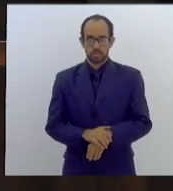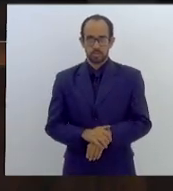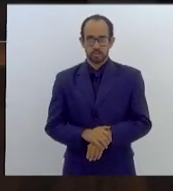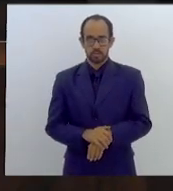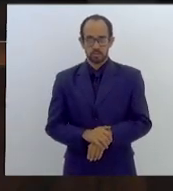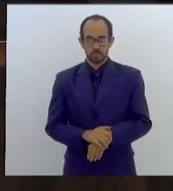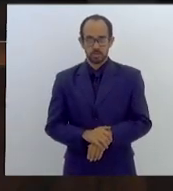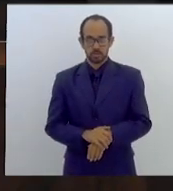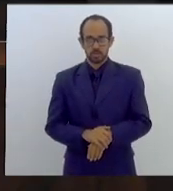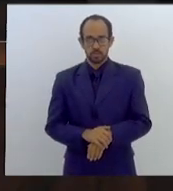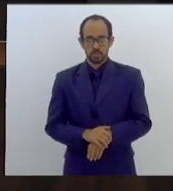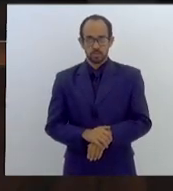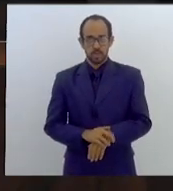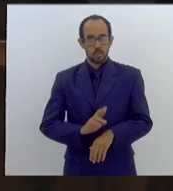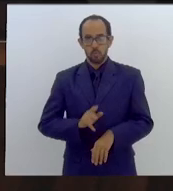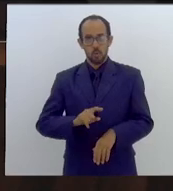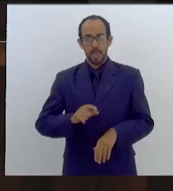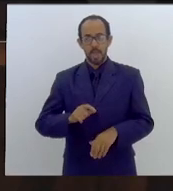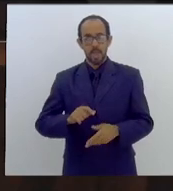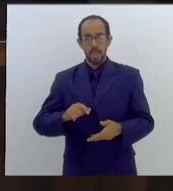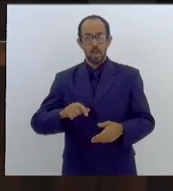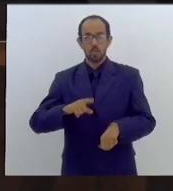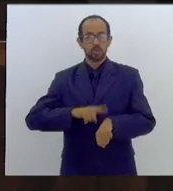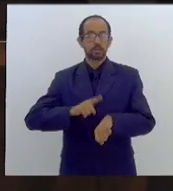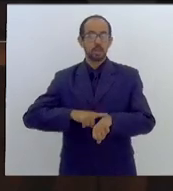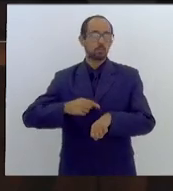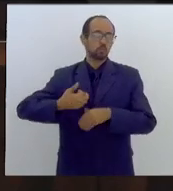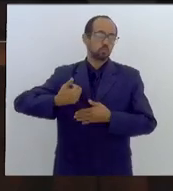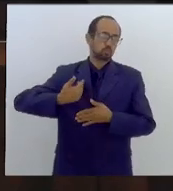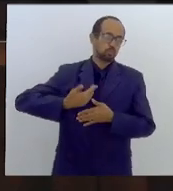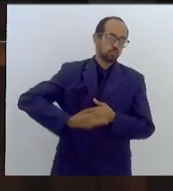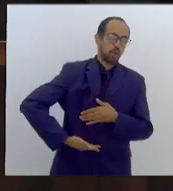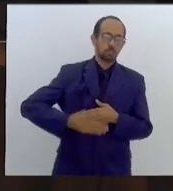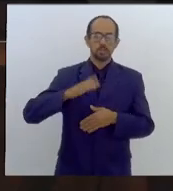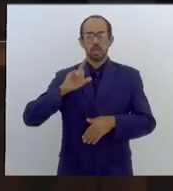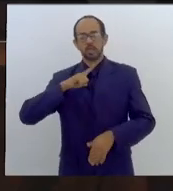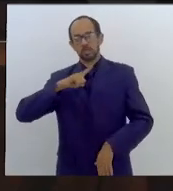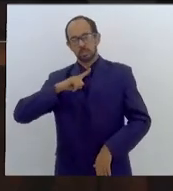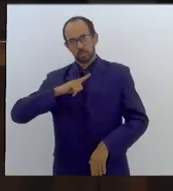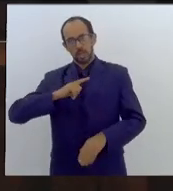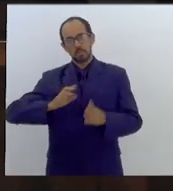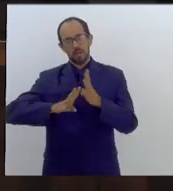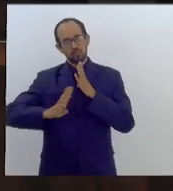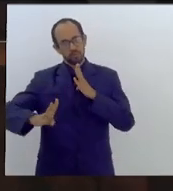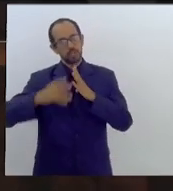vou conceder. Não é todo o tempo do mundo que tem 3 ou 4 já parlamentares querendo falar.